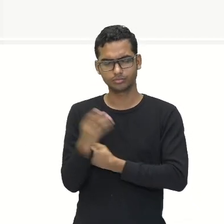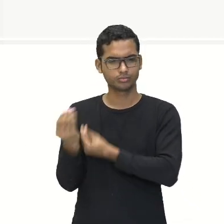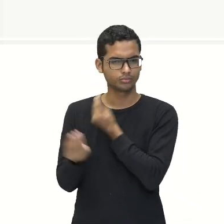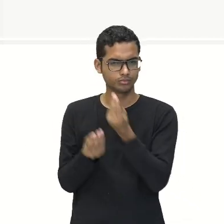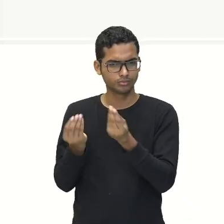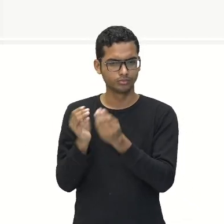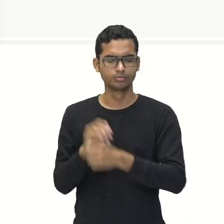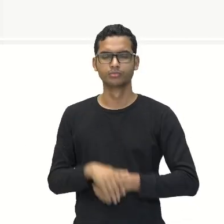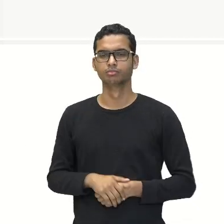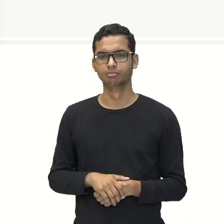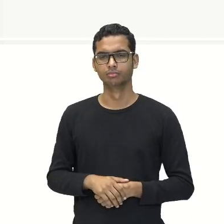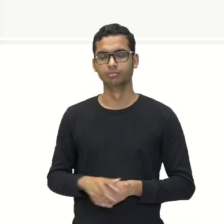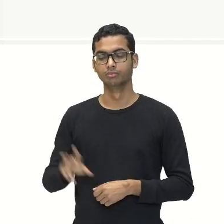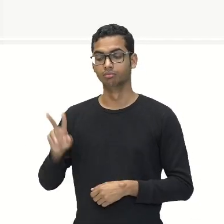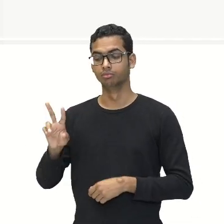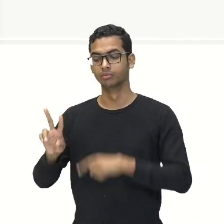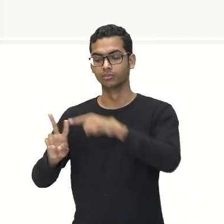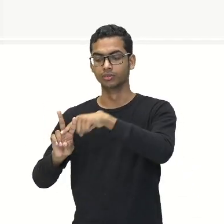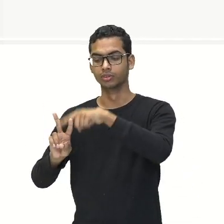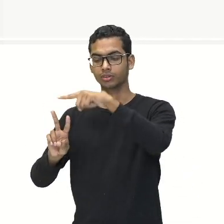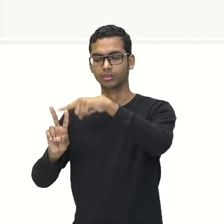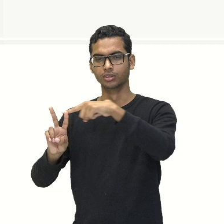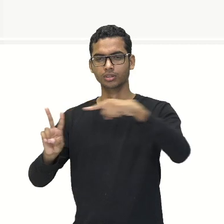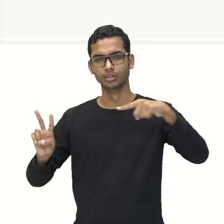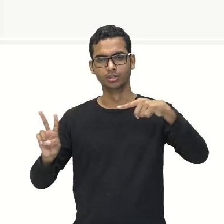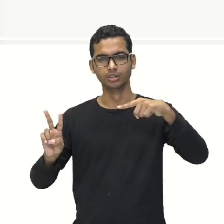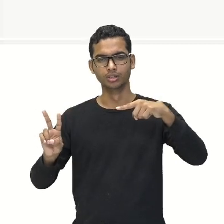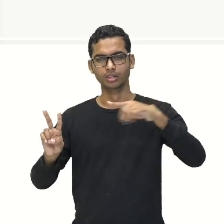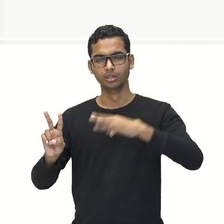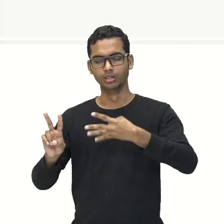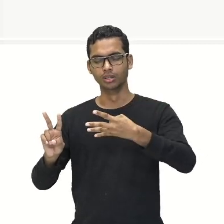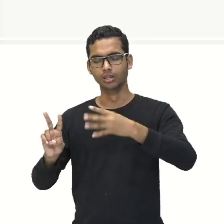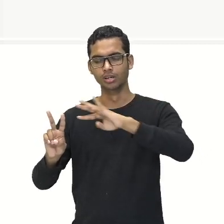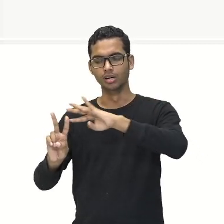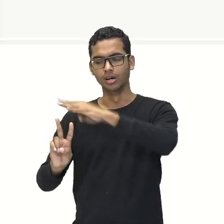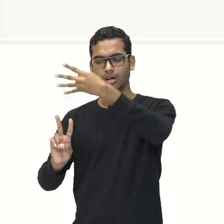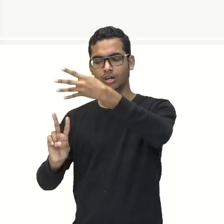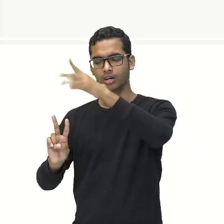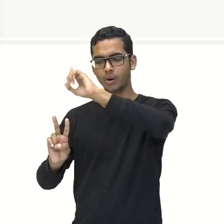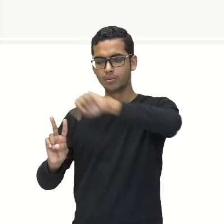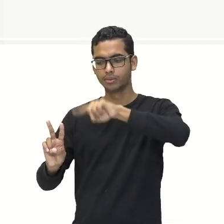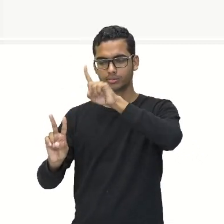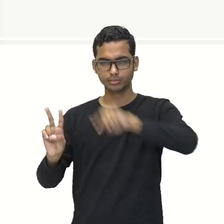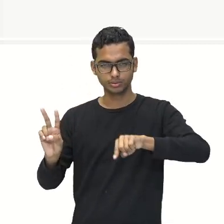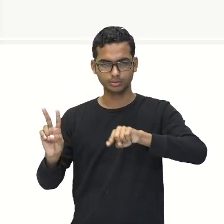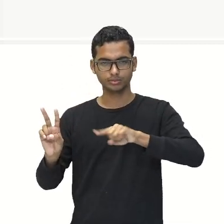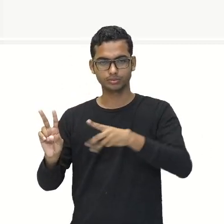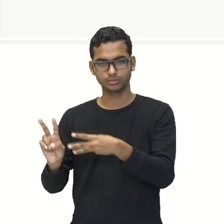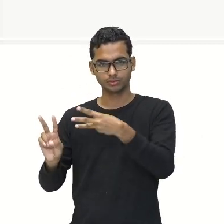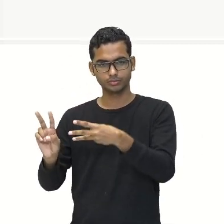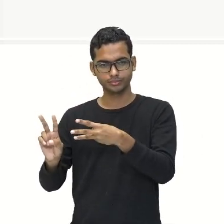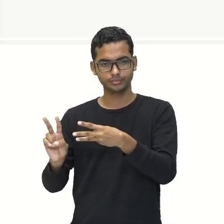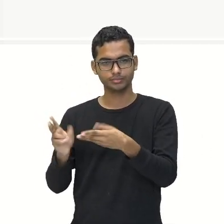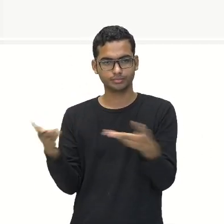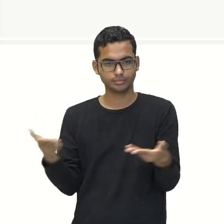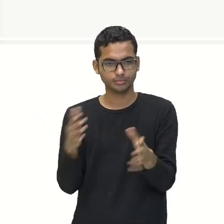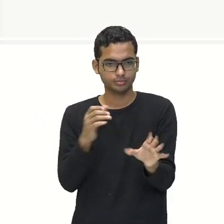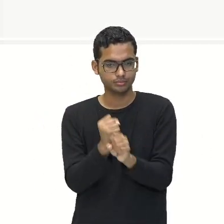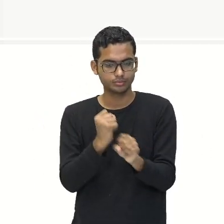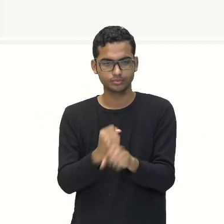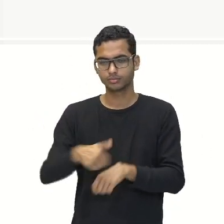Simplificando, eu vou sumir com essa raiz quadrada. Essa raiz quarta, no caso, né? Então vai sobrar aqui,